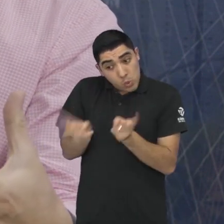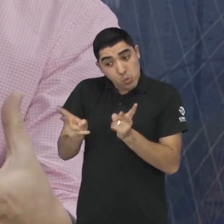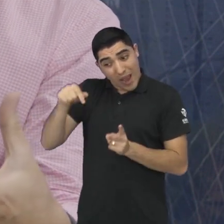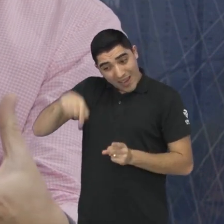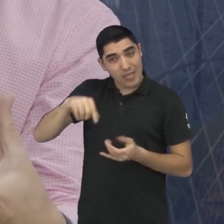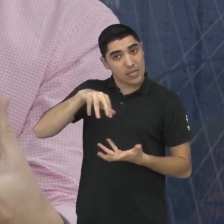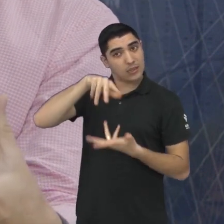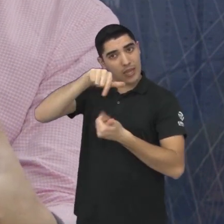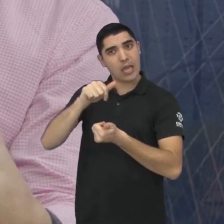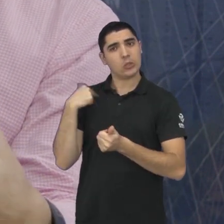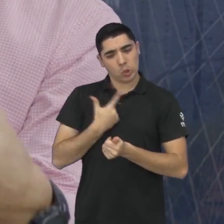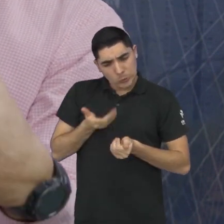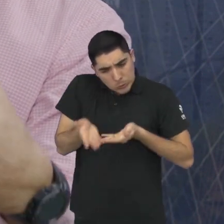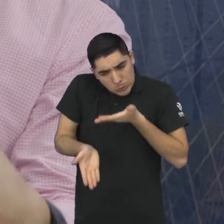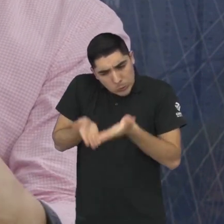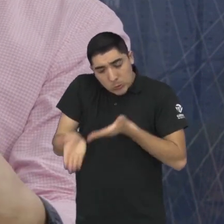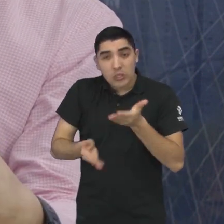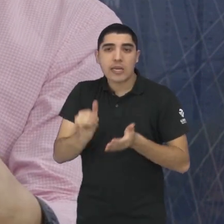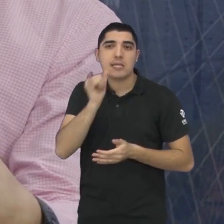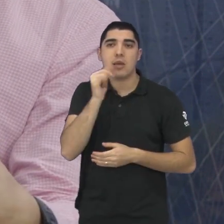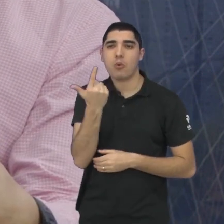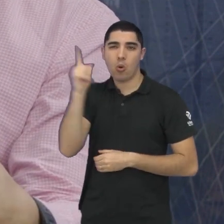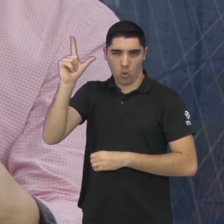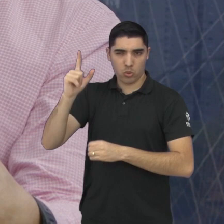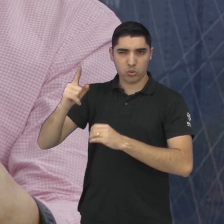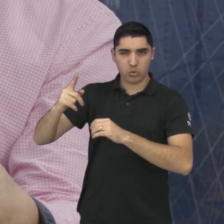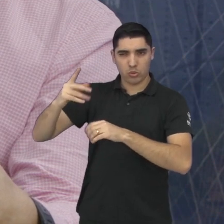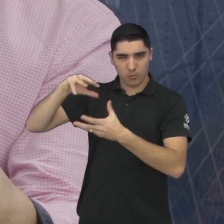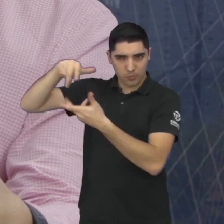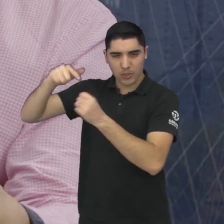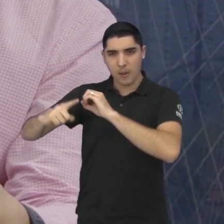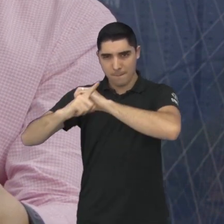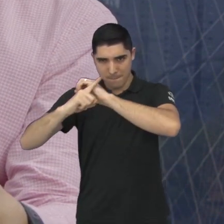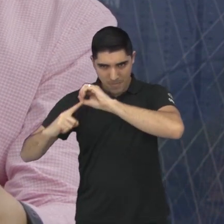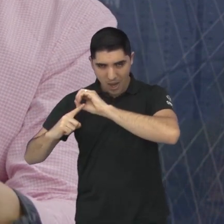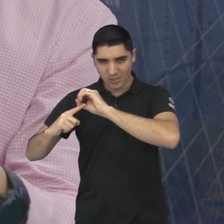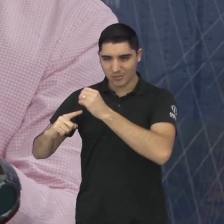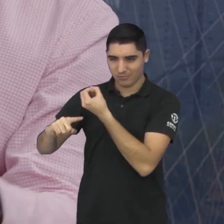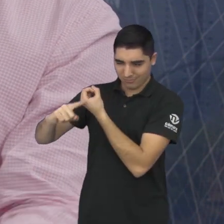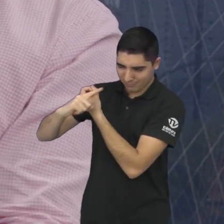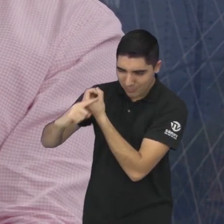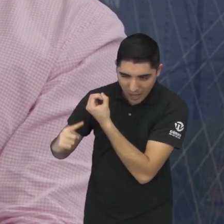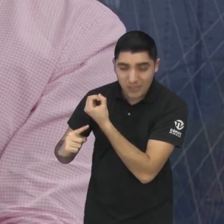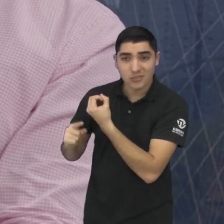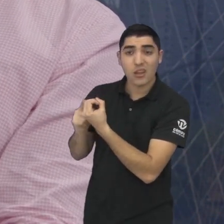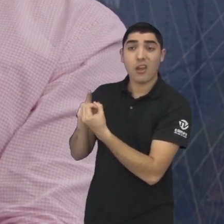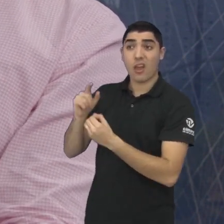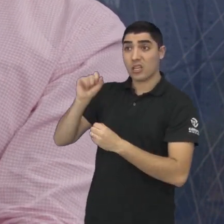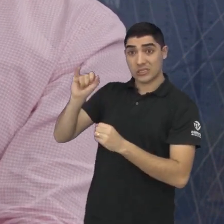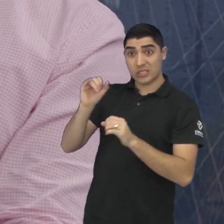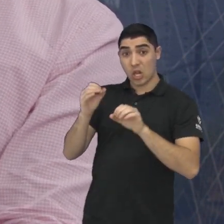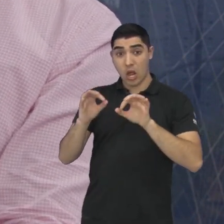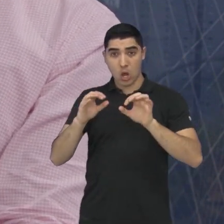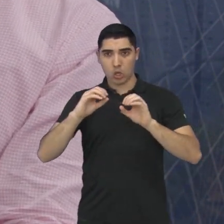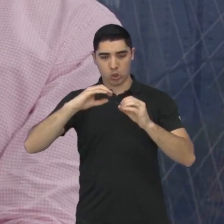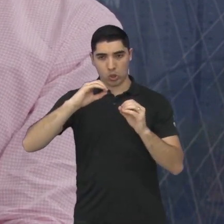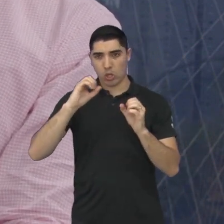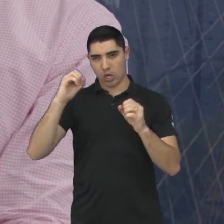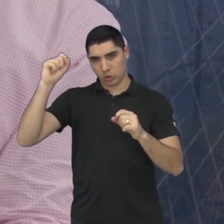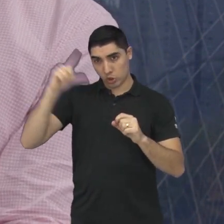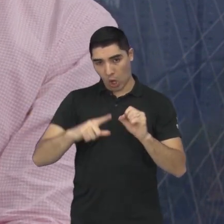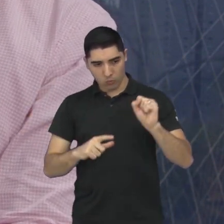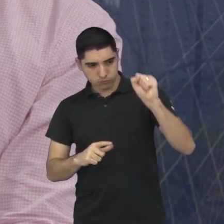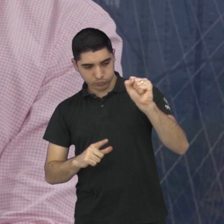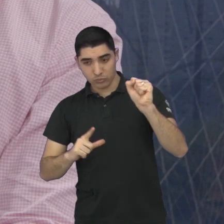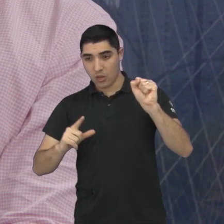com a vida na Terra, e a solução para ir para Marte, por exemplo, são vários meses. Quanto mais longe do Sol, mais frio